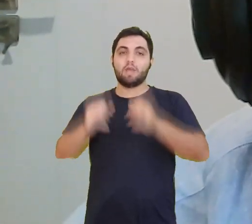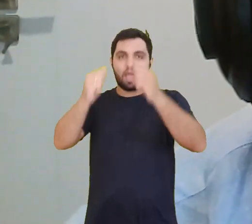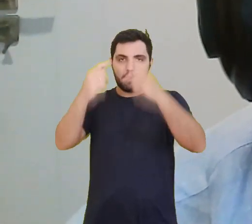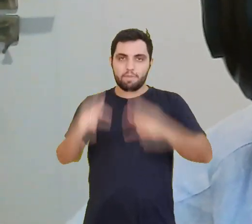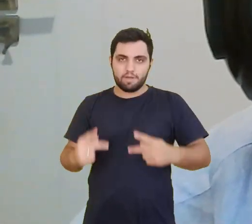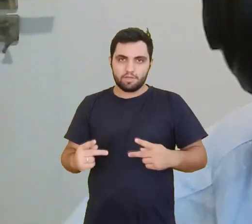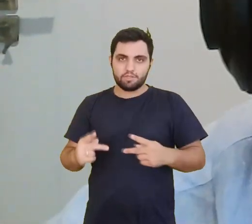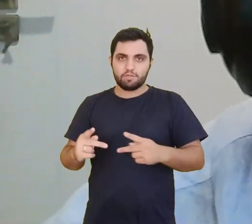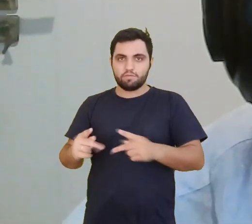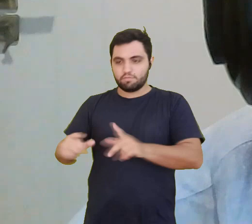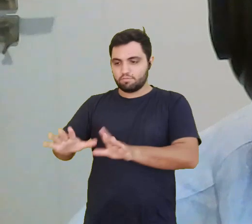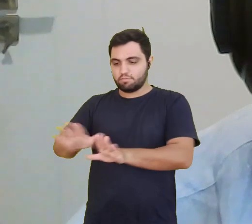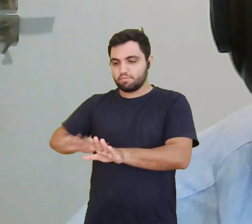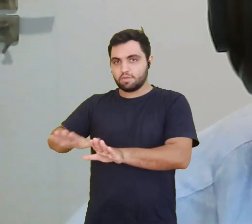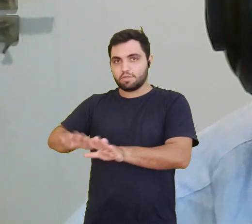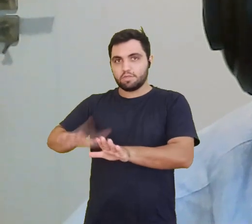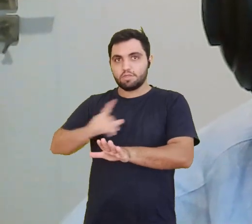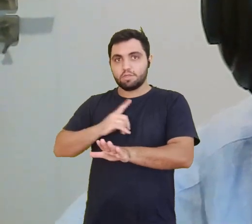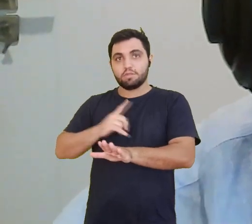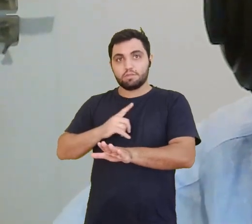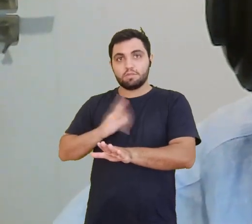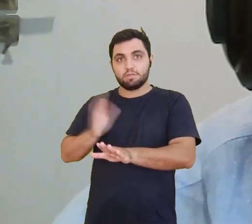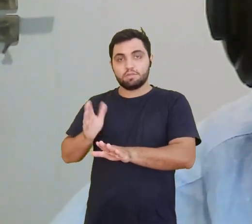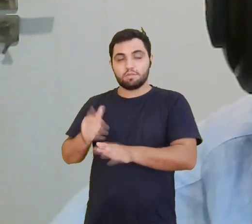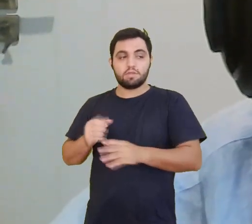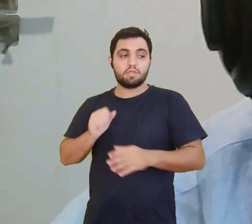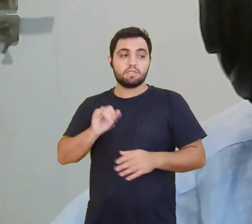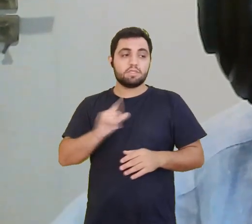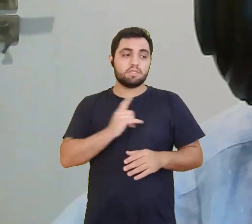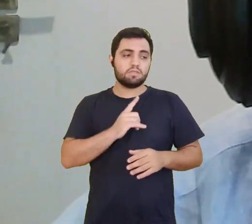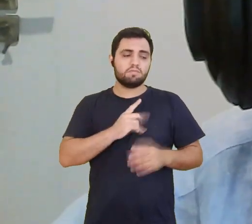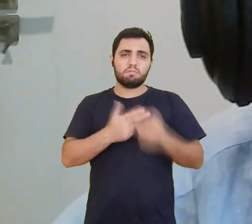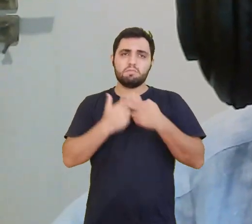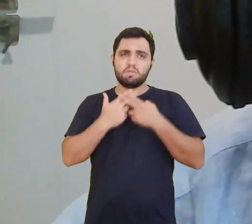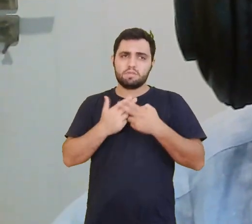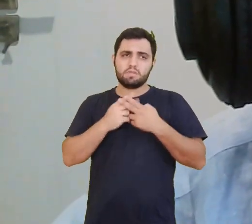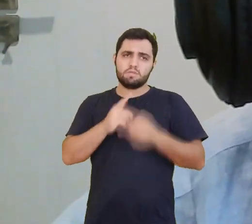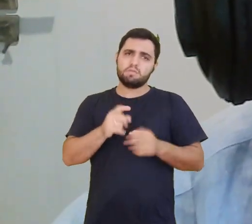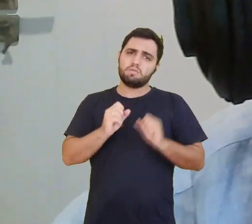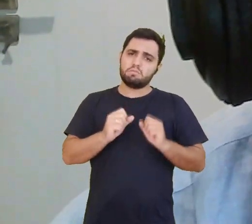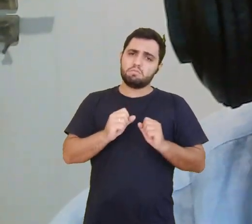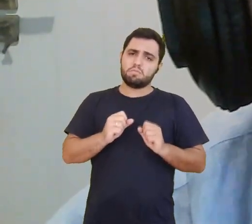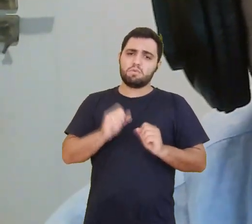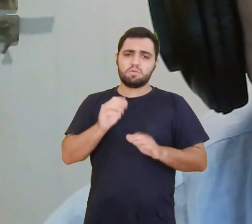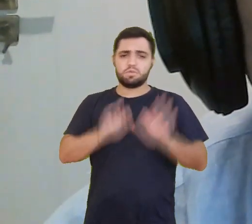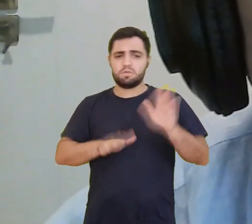aquele painel, e aquilo ali vem o fonte daquele programa. Se você tiver paciência, você pode eventualmente